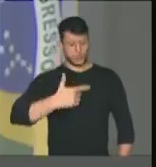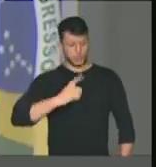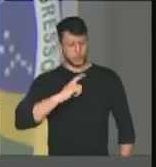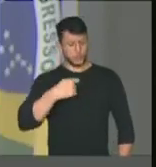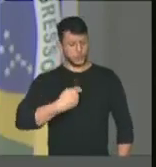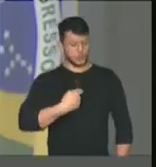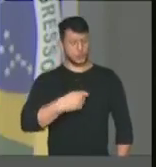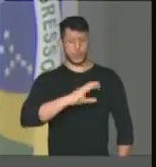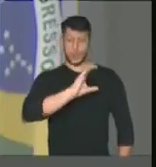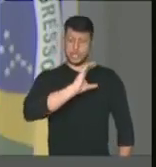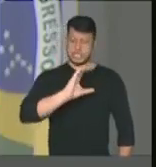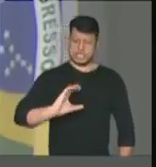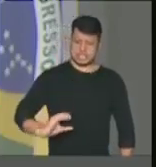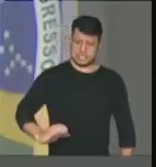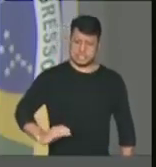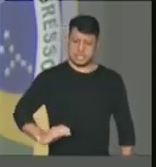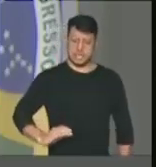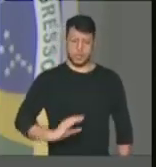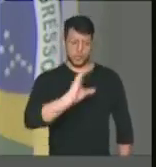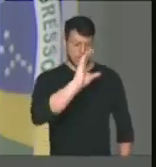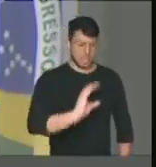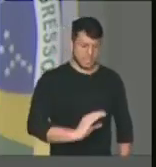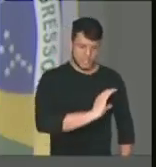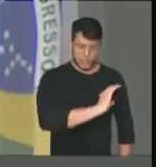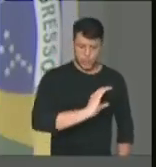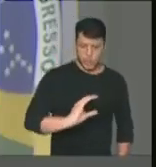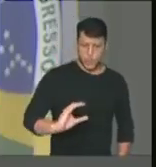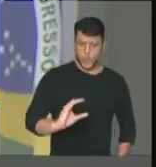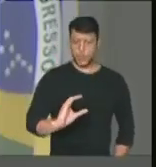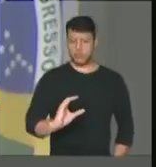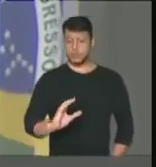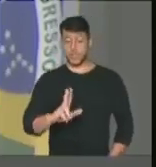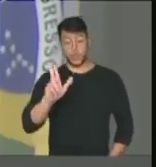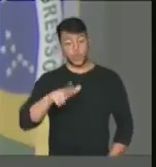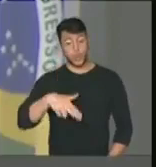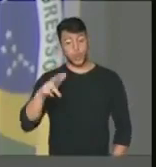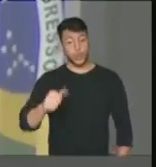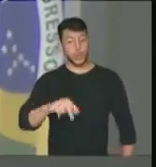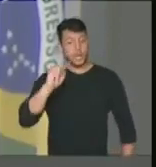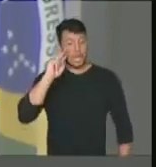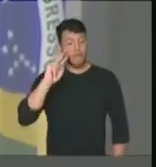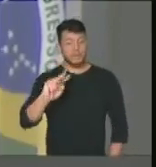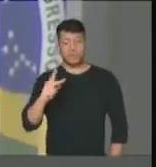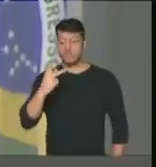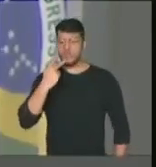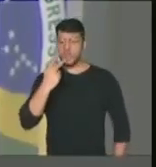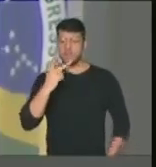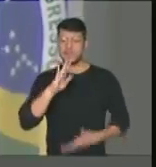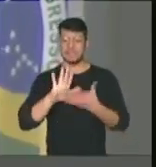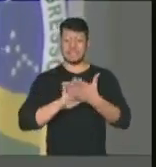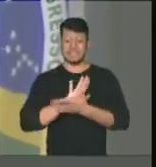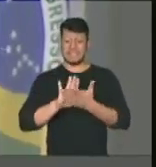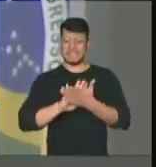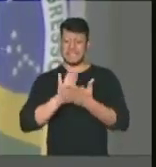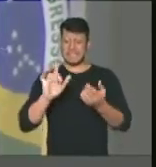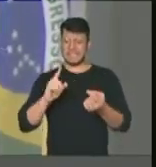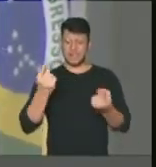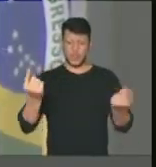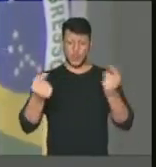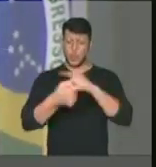que se dizem católicos a repudiar em qualquer ato insano desta